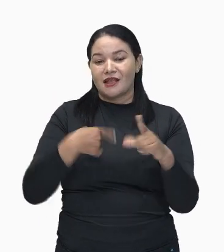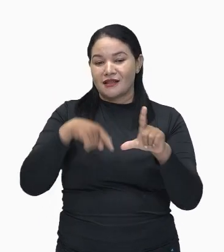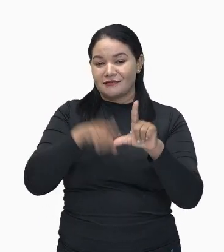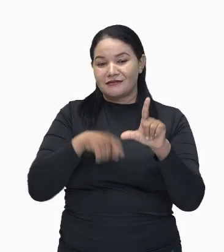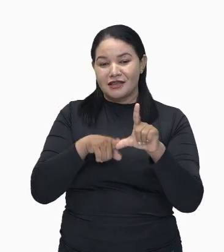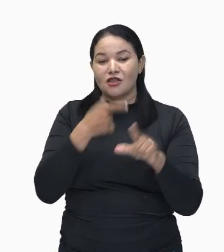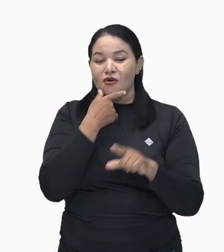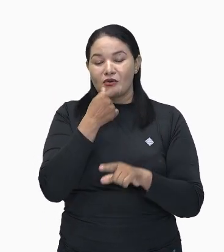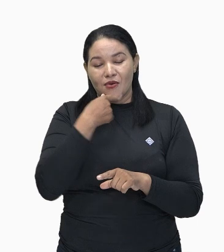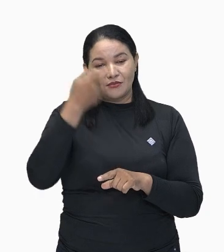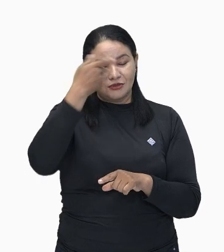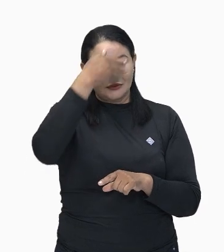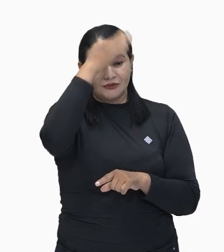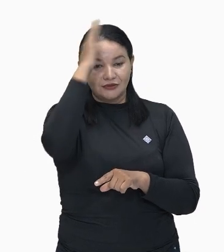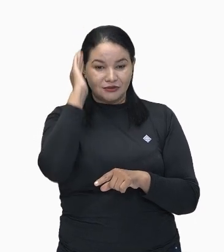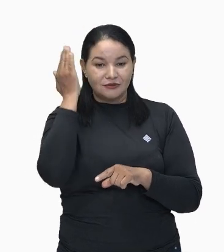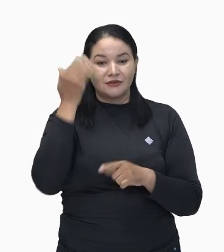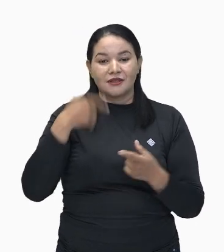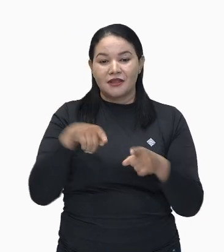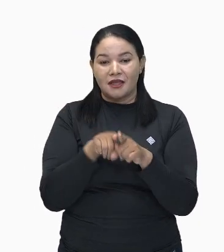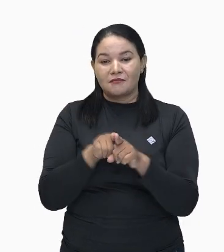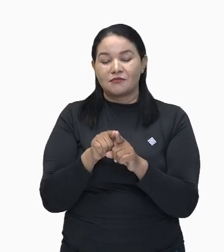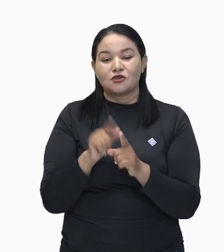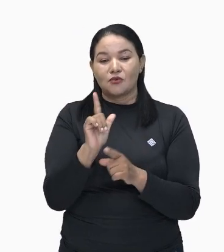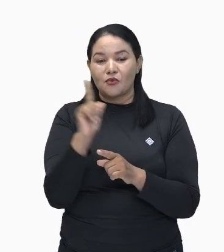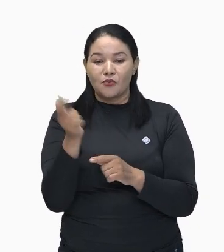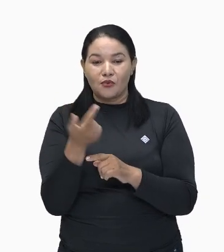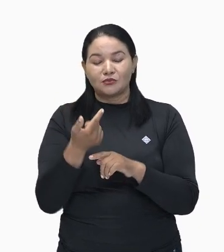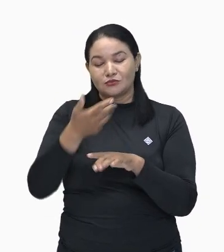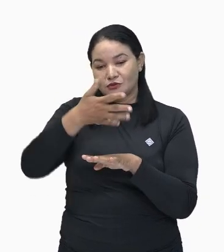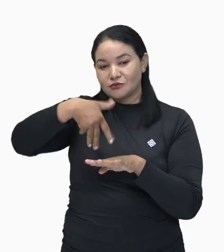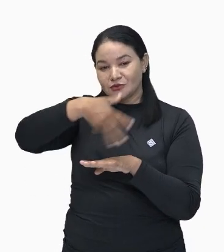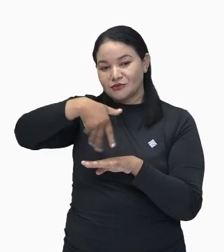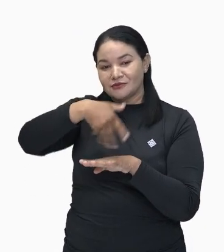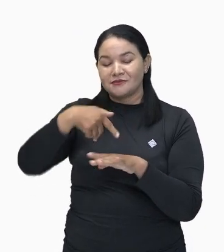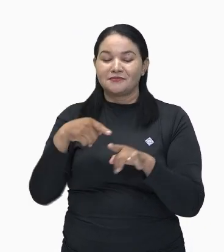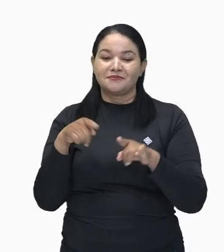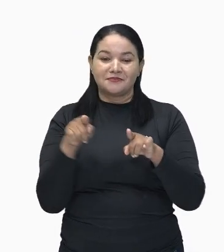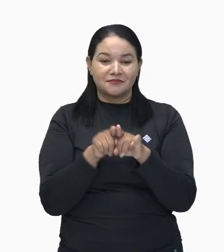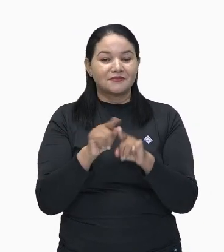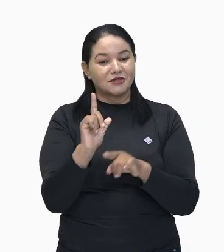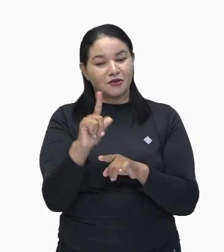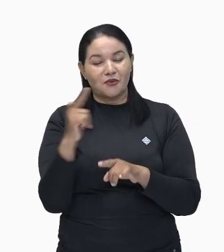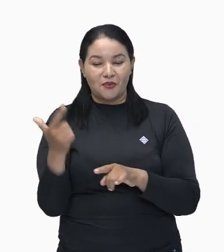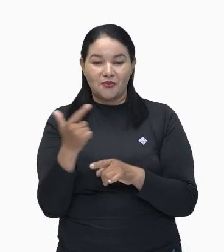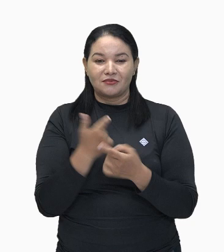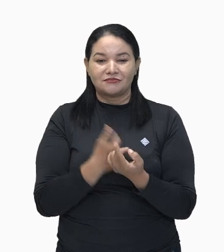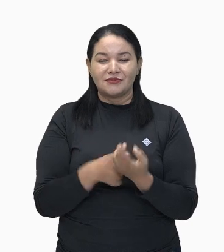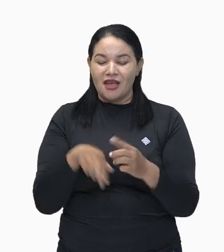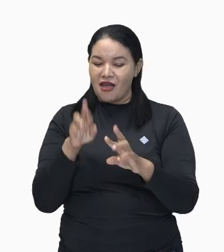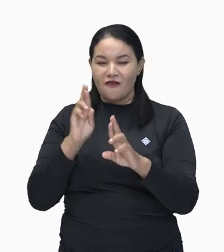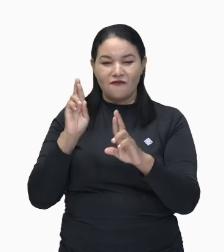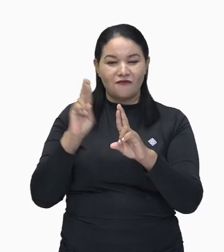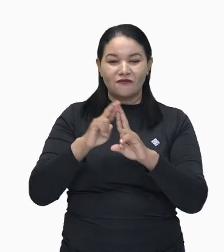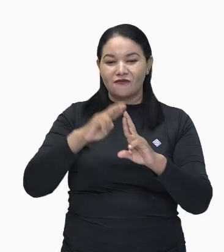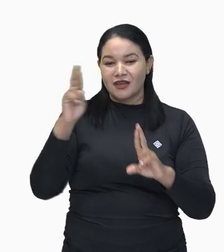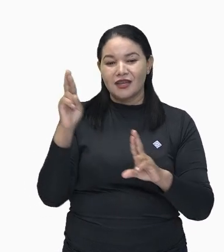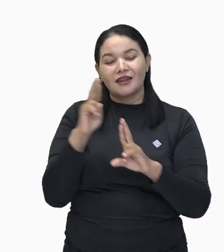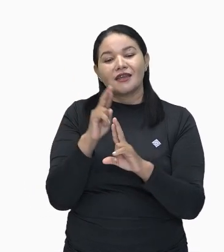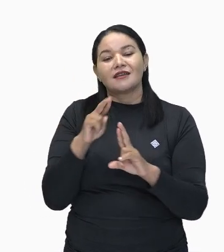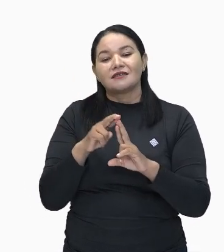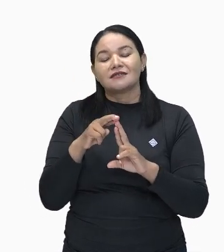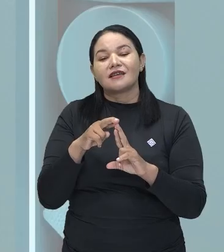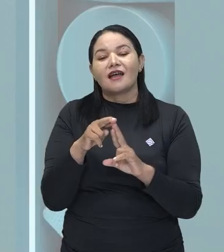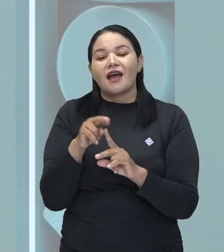Presley, Chuck Berry, Beatles e Rolling Stones. Olha aí, referências importantíssimas que teve para a Jovem Guarda. A